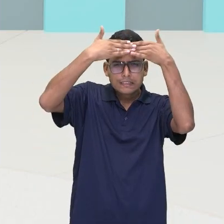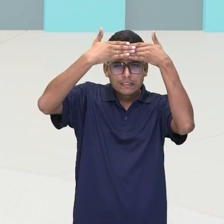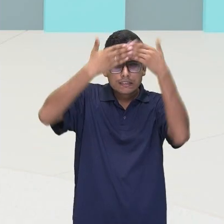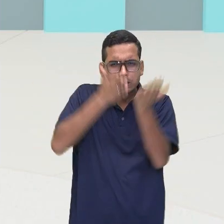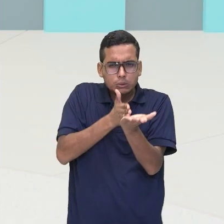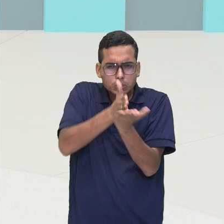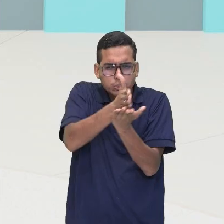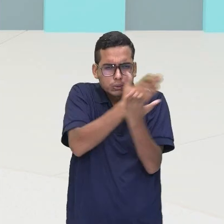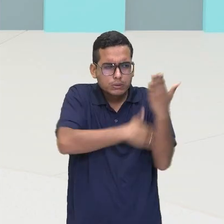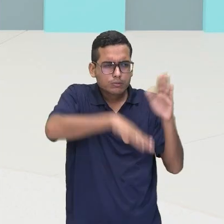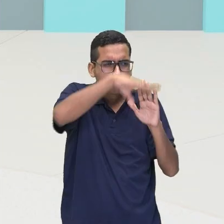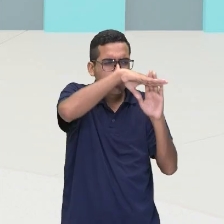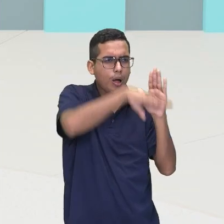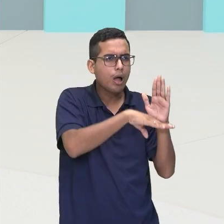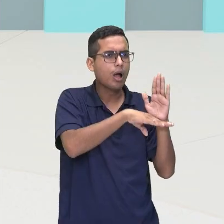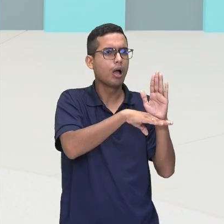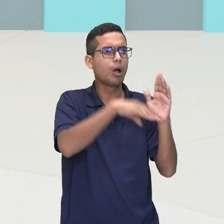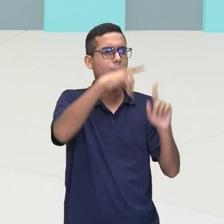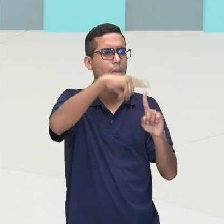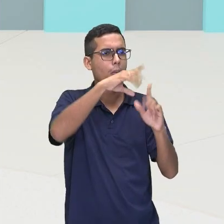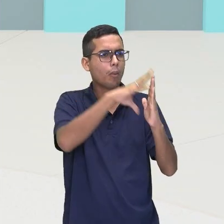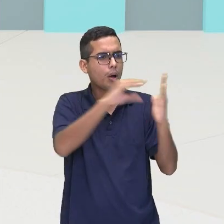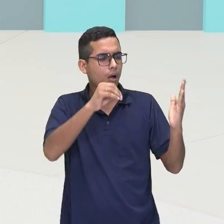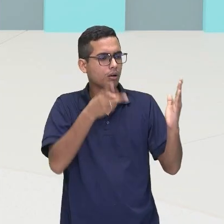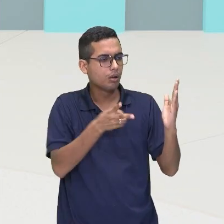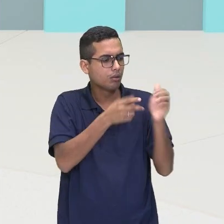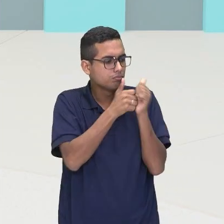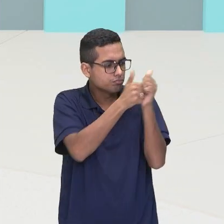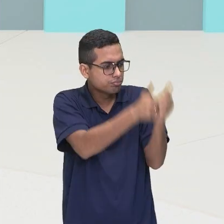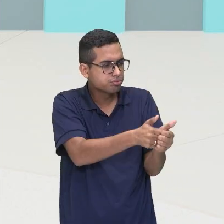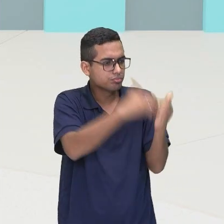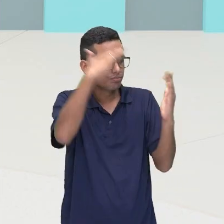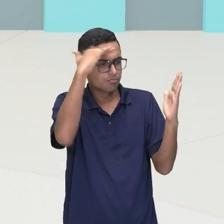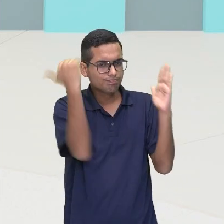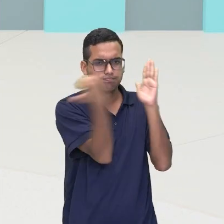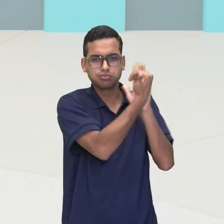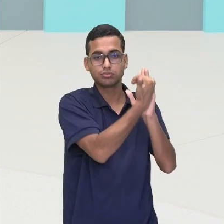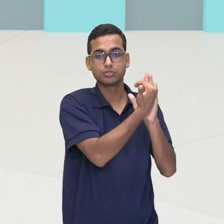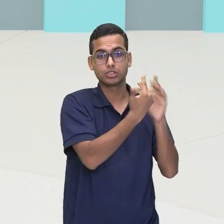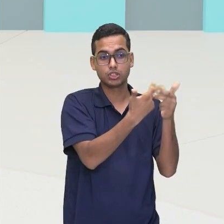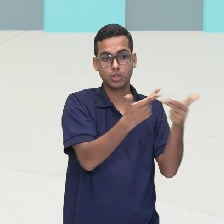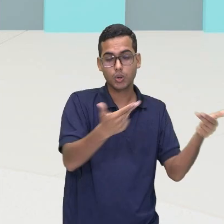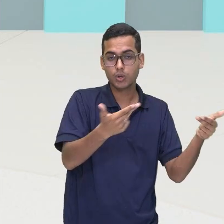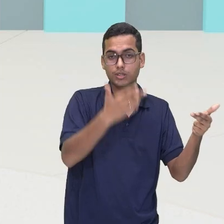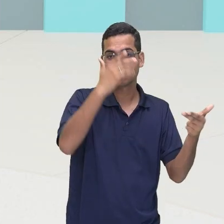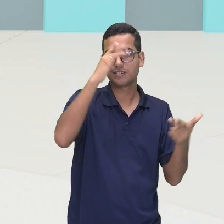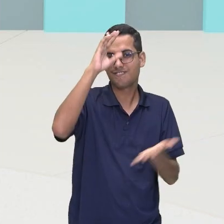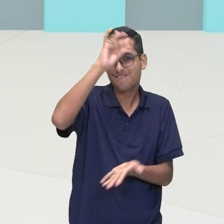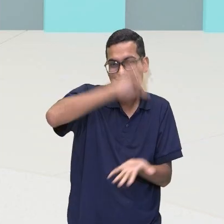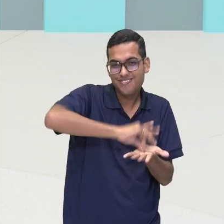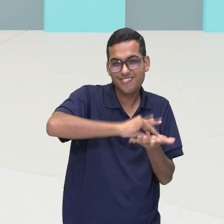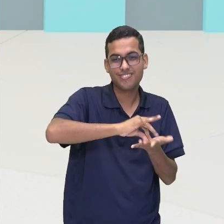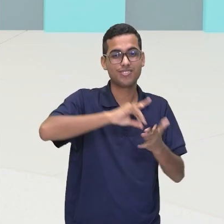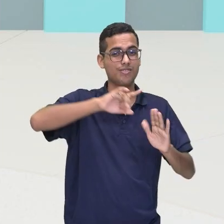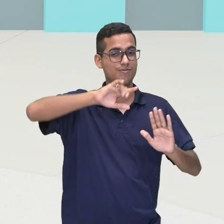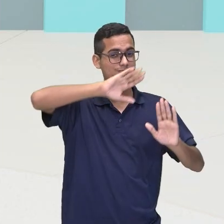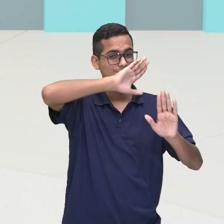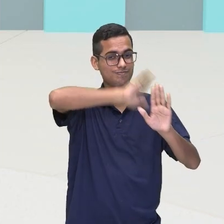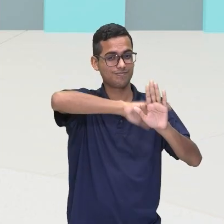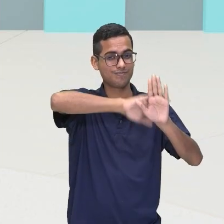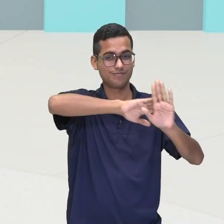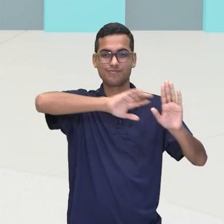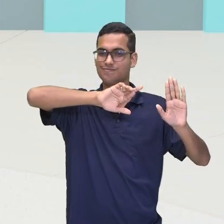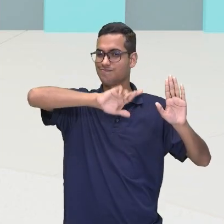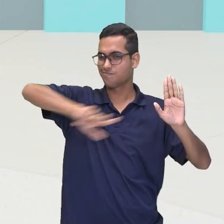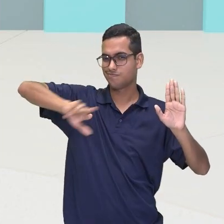padrões. Algo que muitas das vezes são irreais e nos são apresentados como o